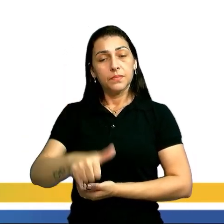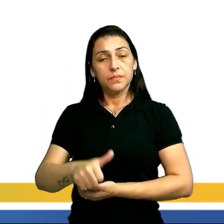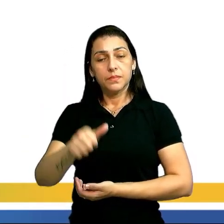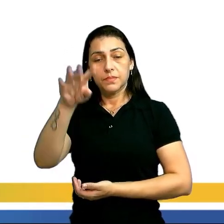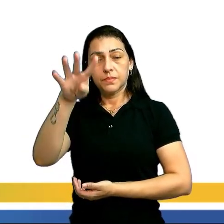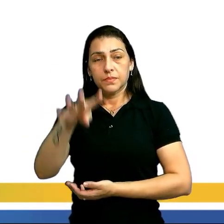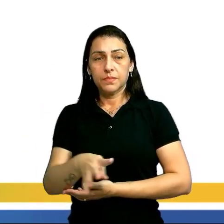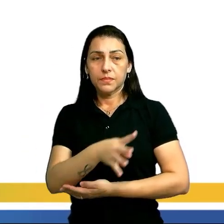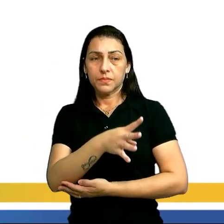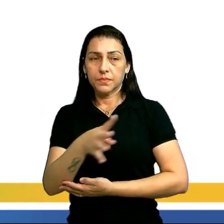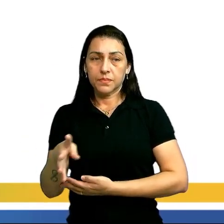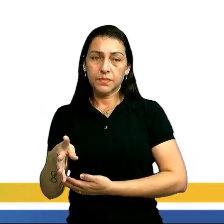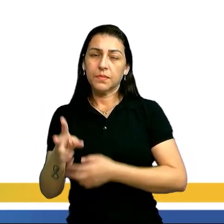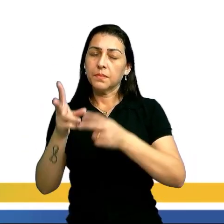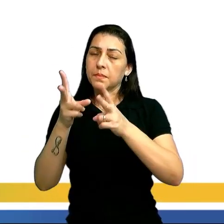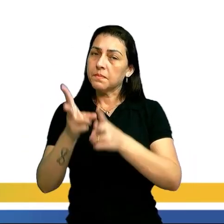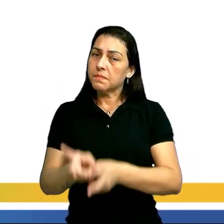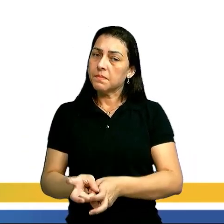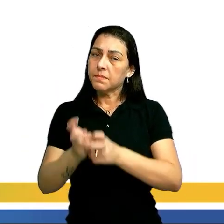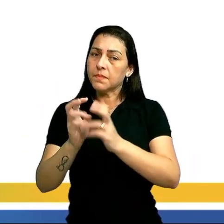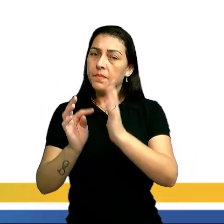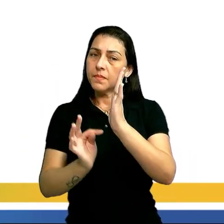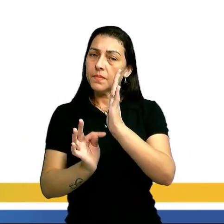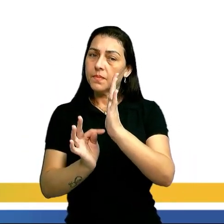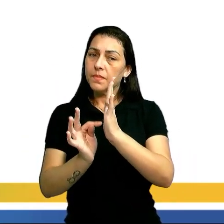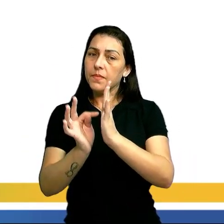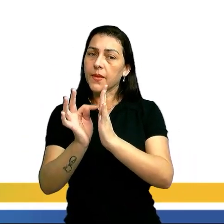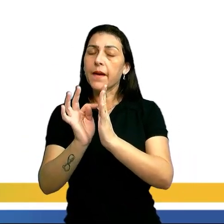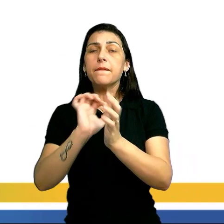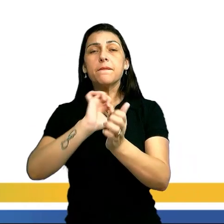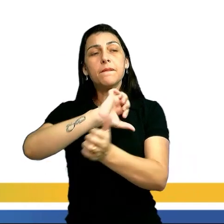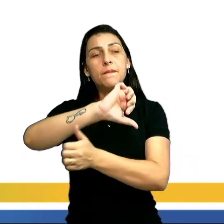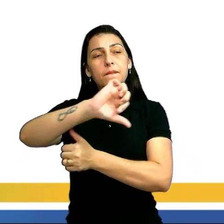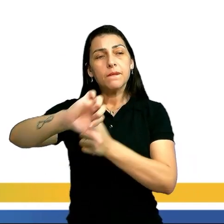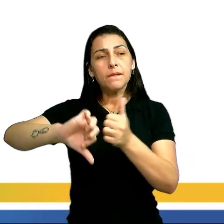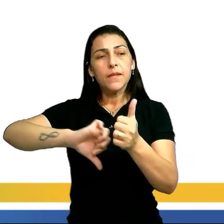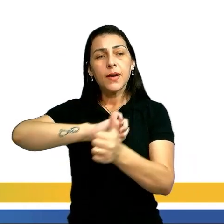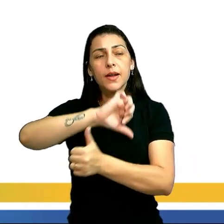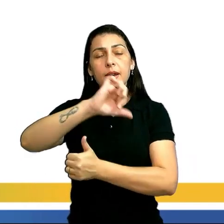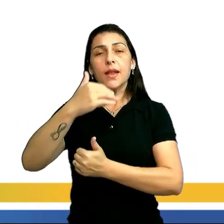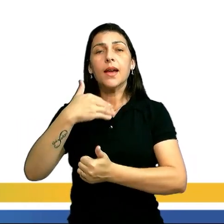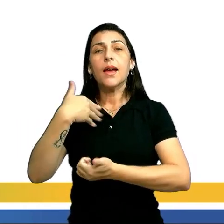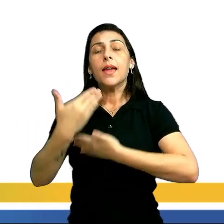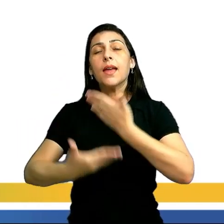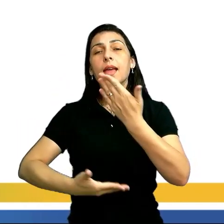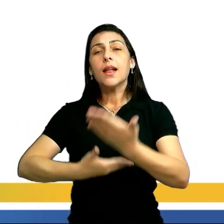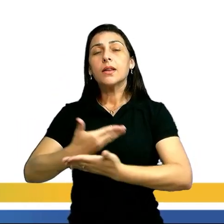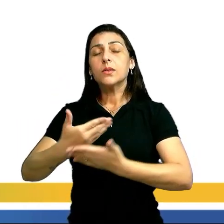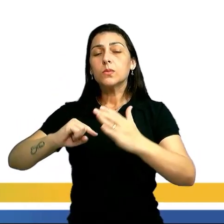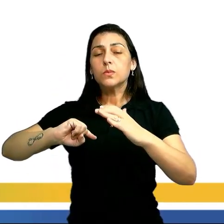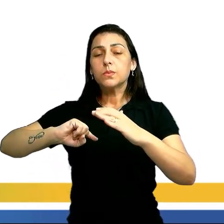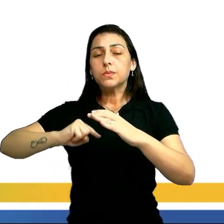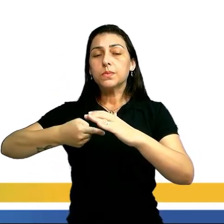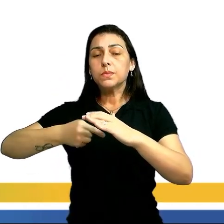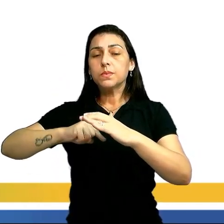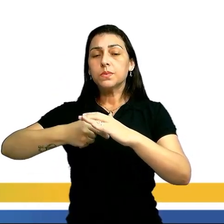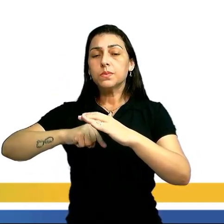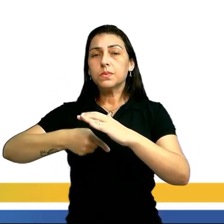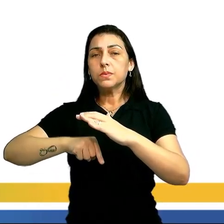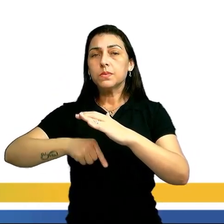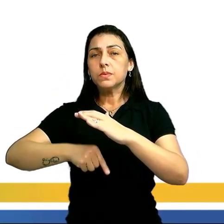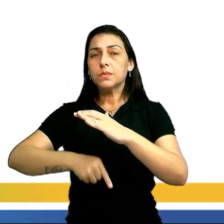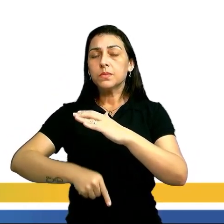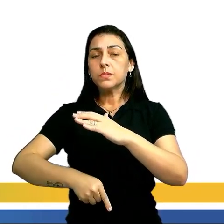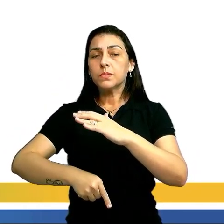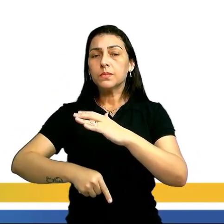Da análise dos dados da tabela, percebemos que a temperatura varia